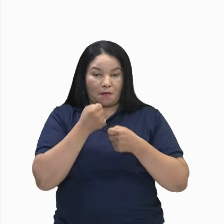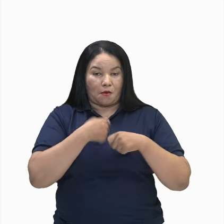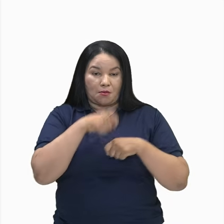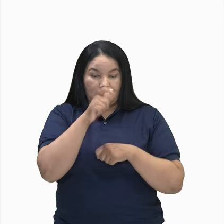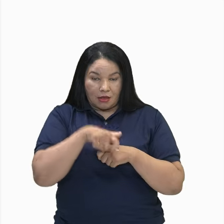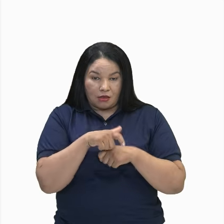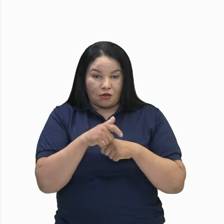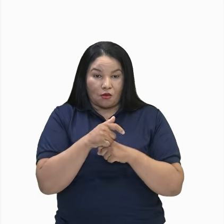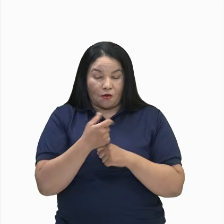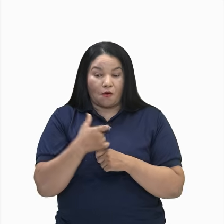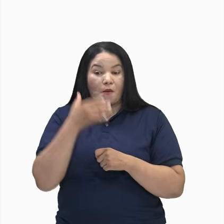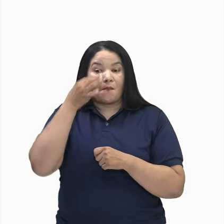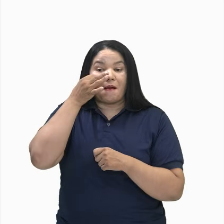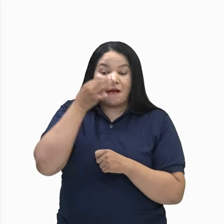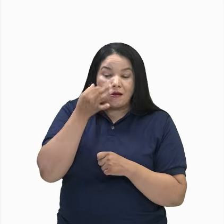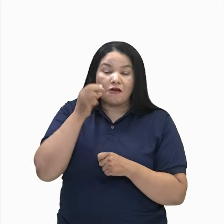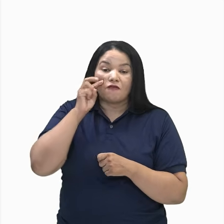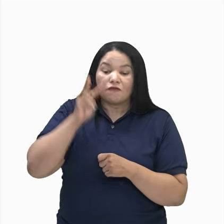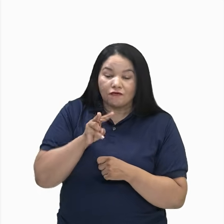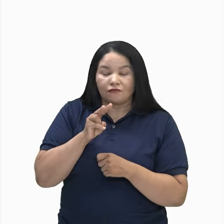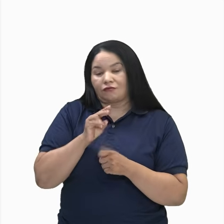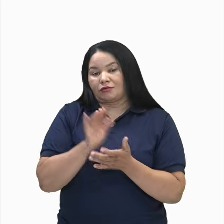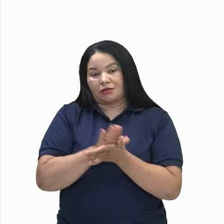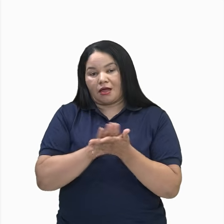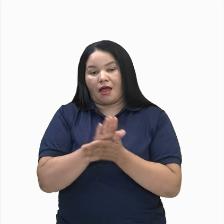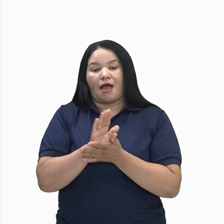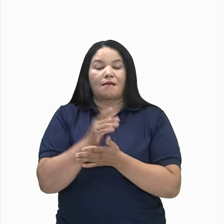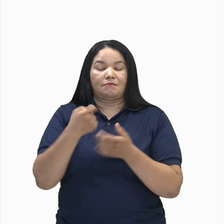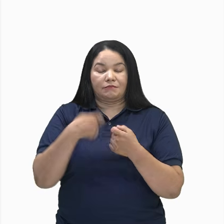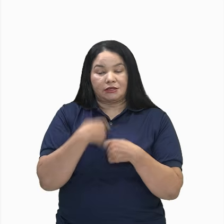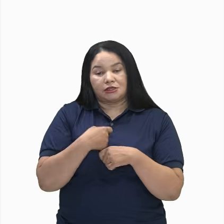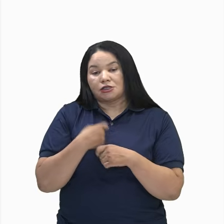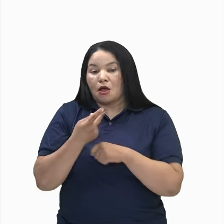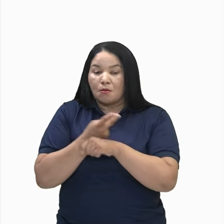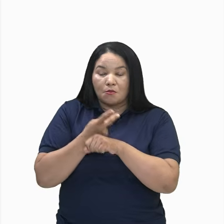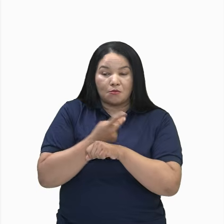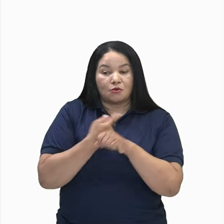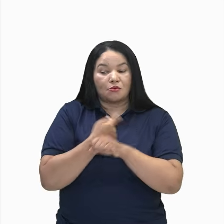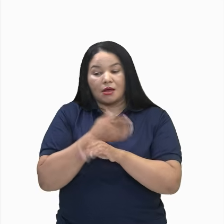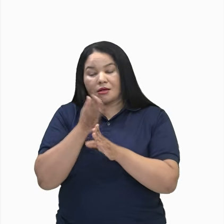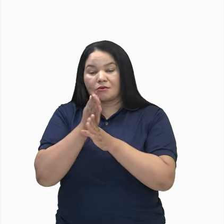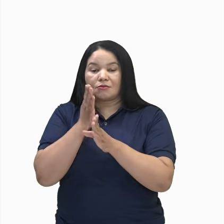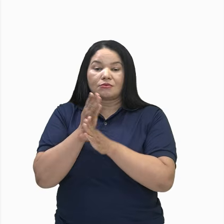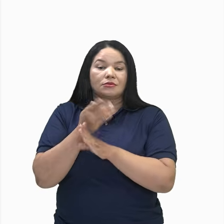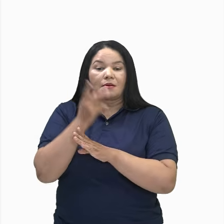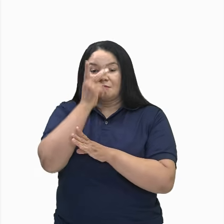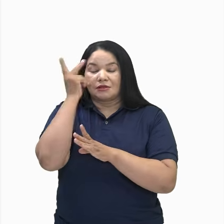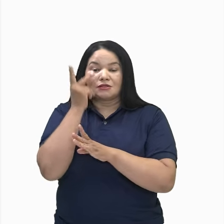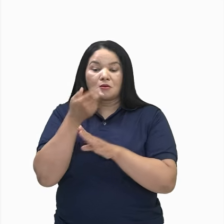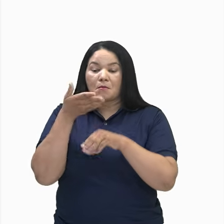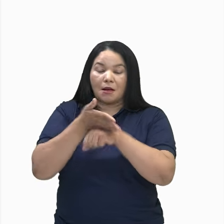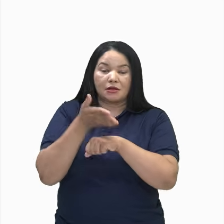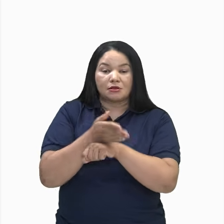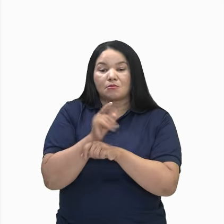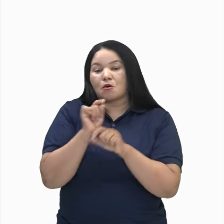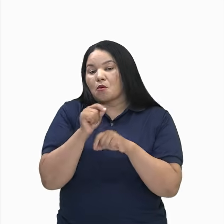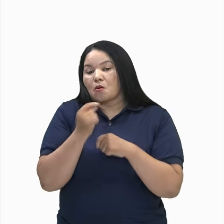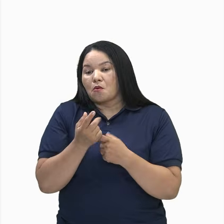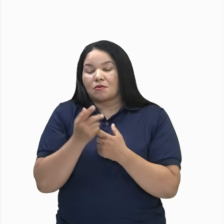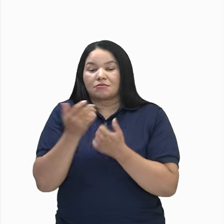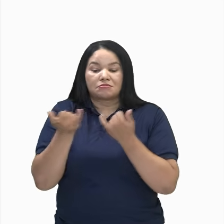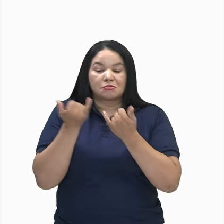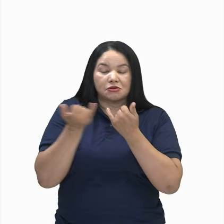no fato, ele precisa buscar quem testemunhou, ele precisa buscar quem participou, ele precisa ir até